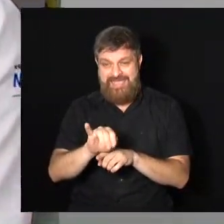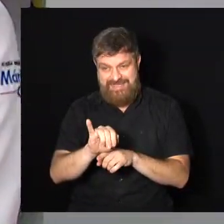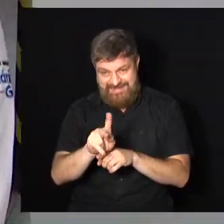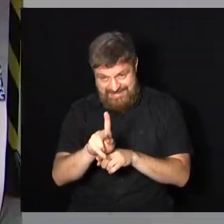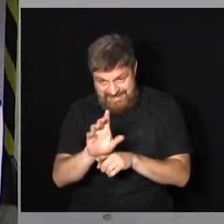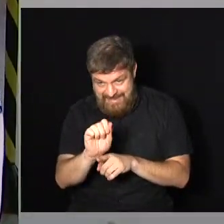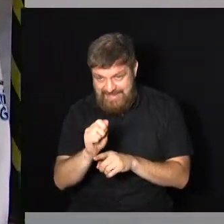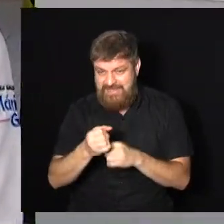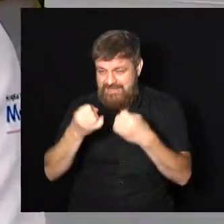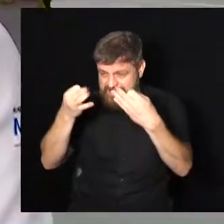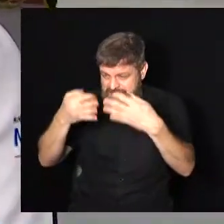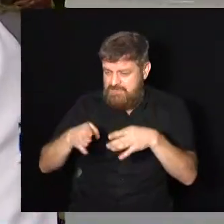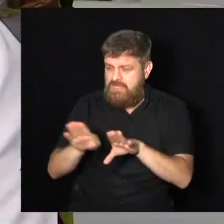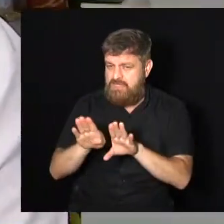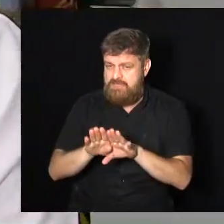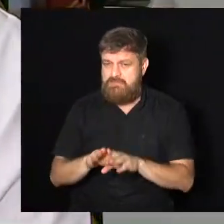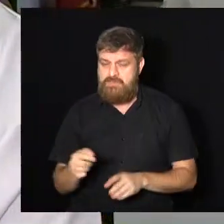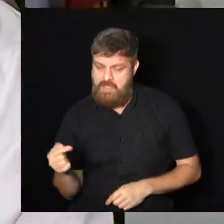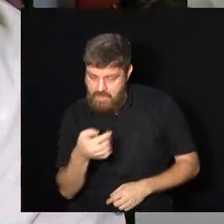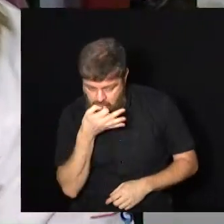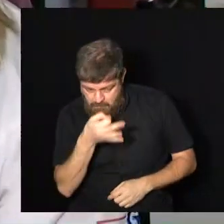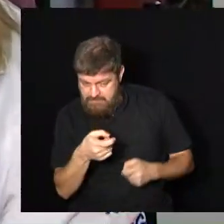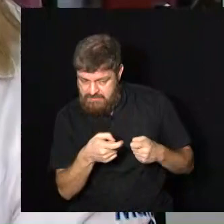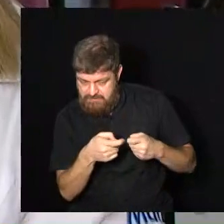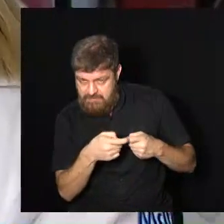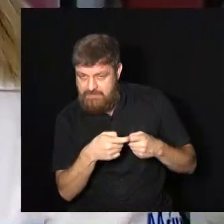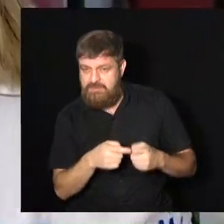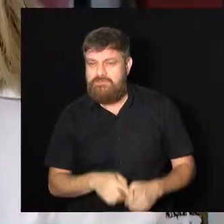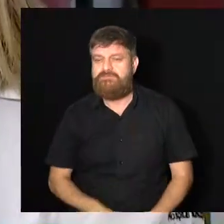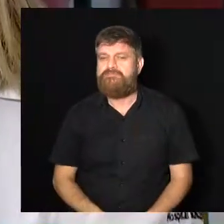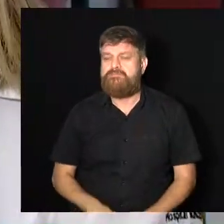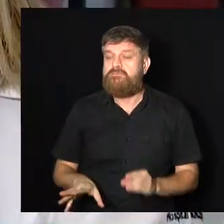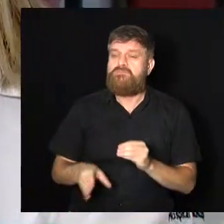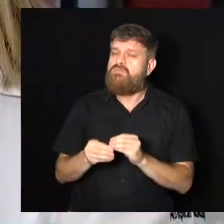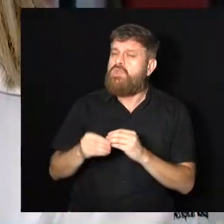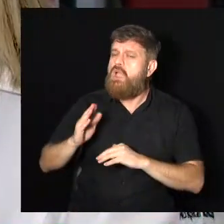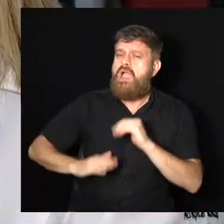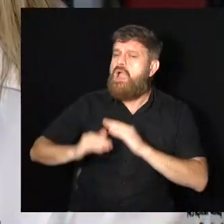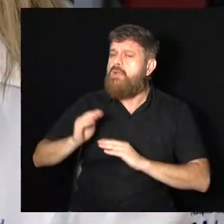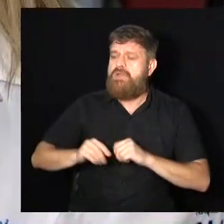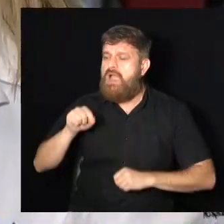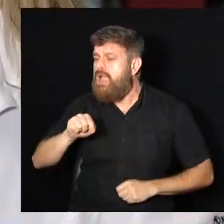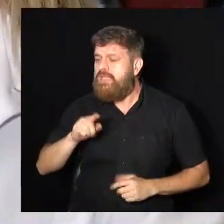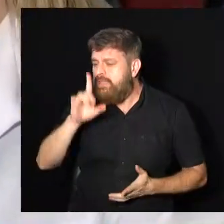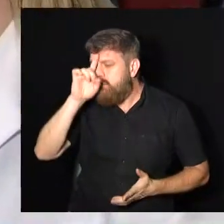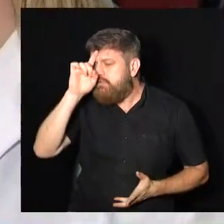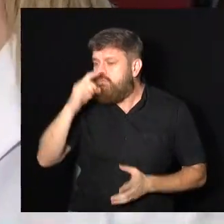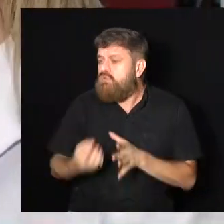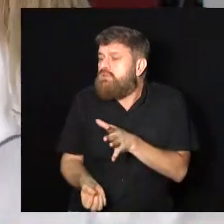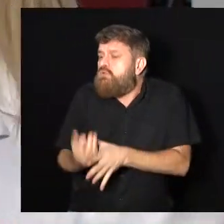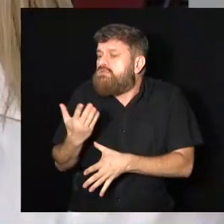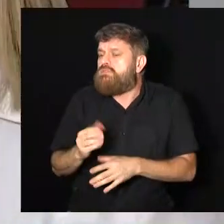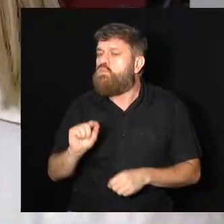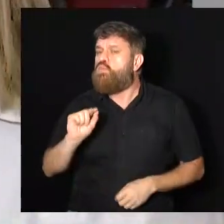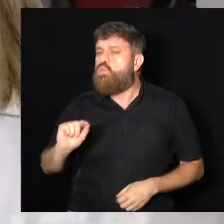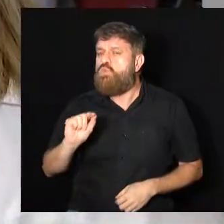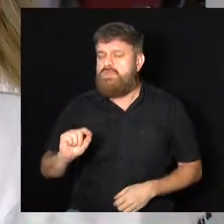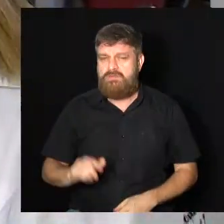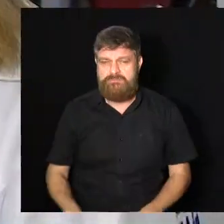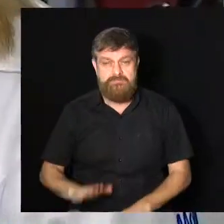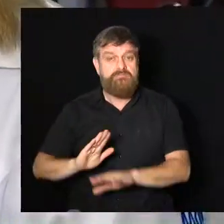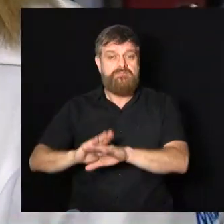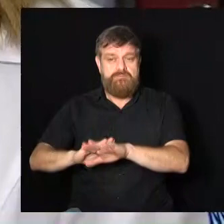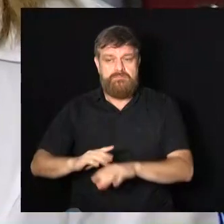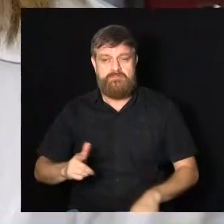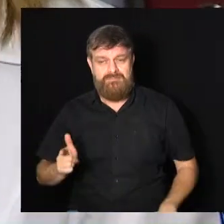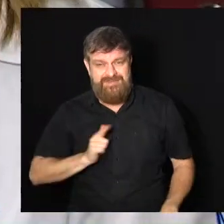falar adiante até disso que a médica falou. Quais as ações que estão sendo realizadas aqui? Boa tarde. Boa tarde.